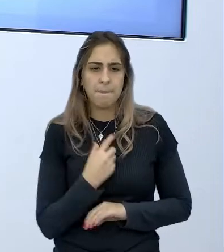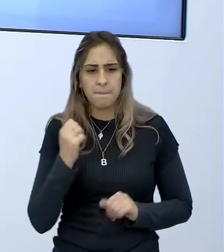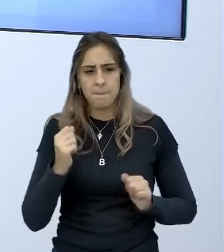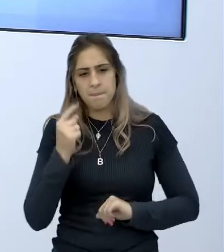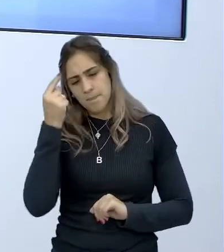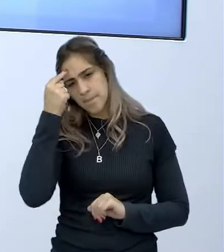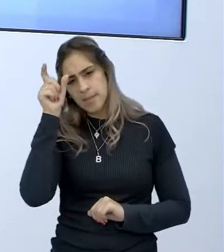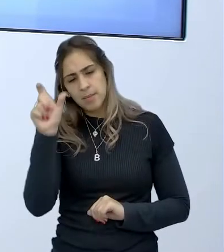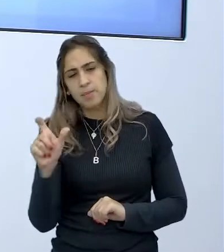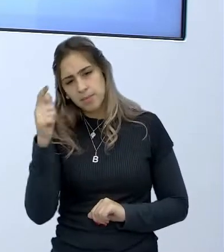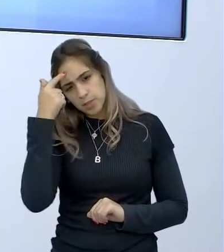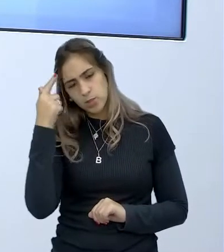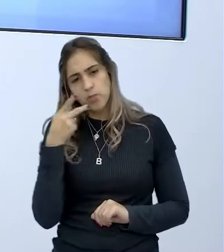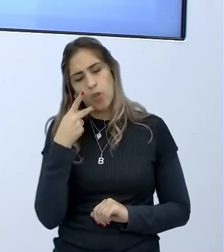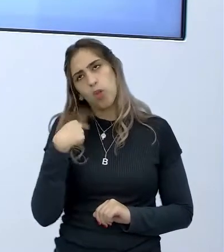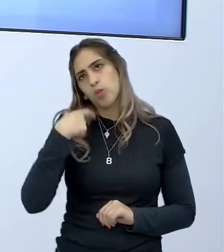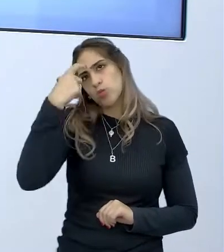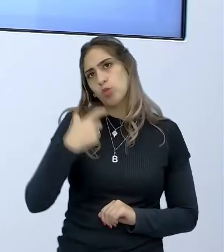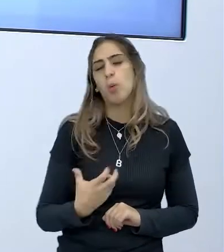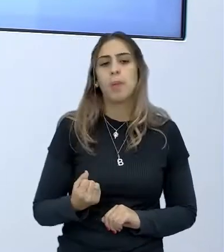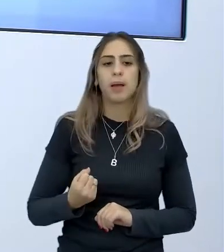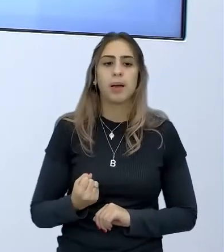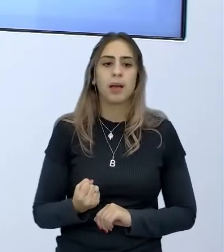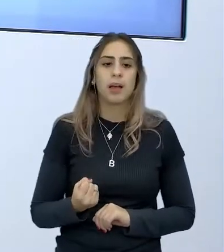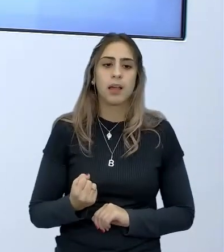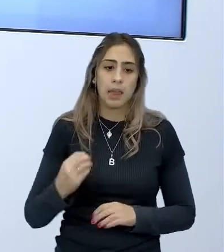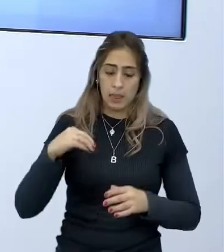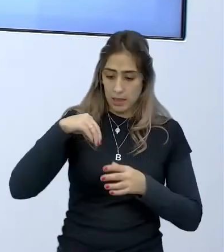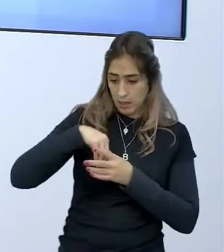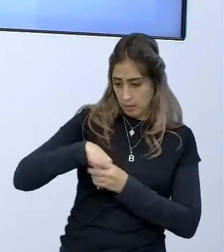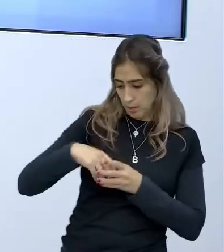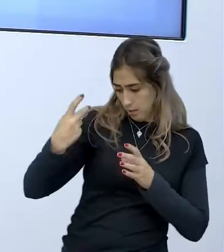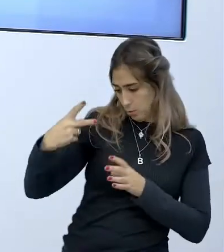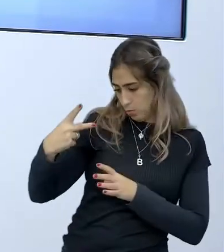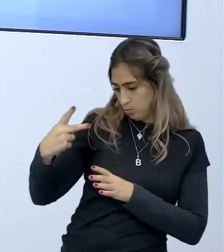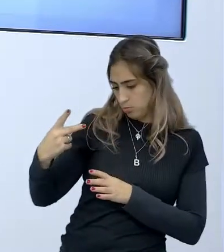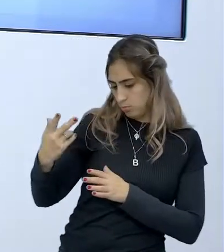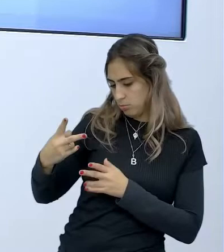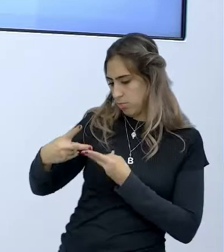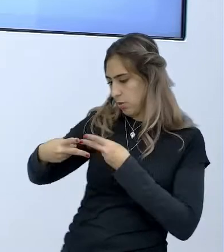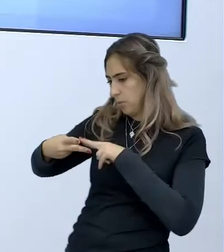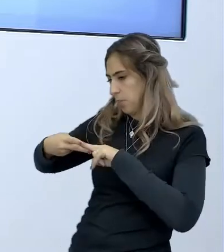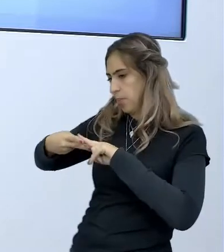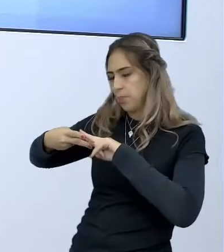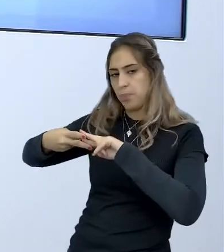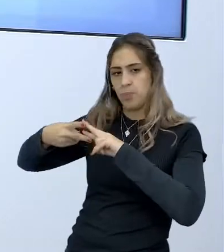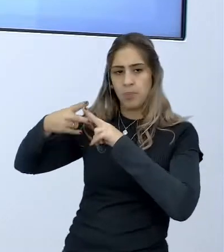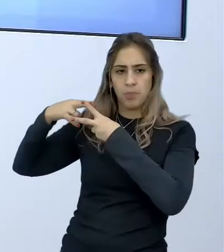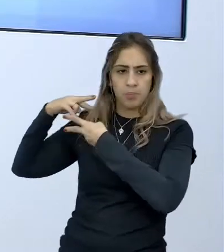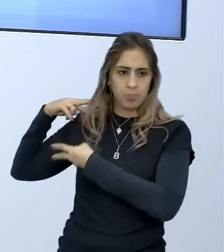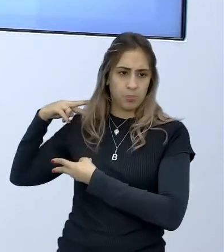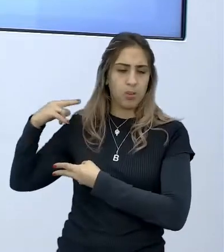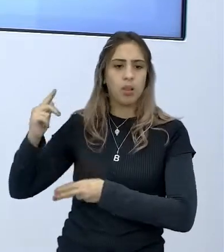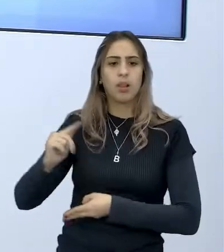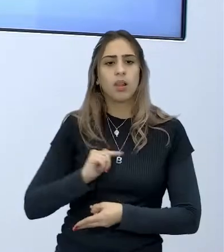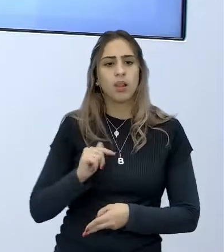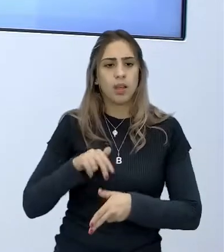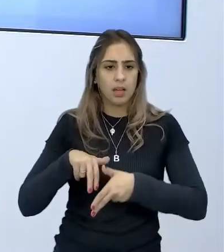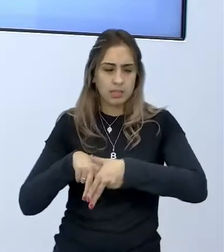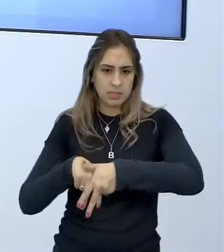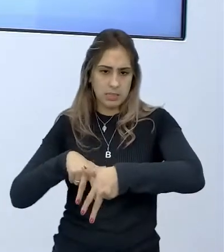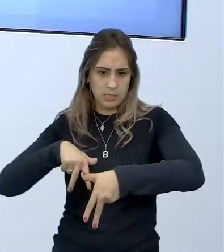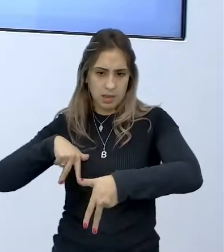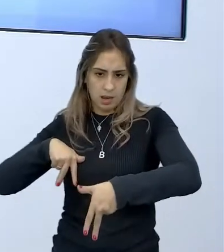pensar numa pessoa que se autodeclarou branca, mas que dentro da sua ancestralidade tem ali